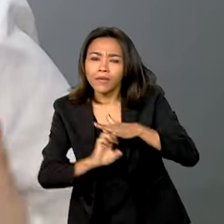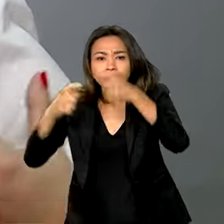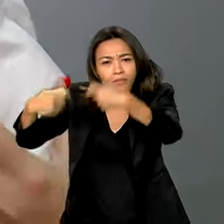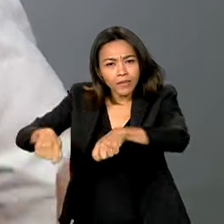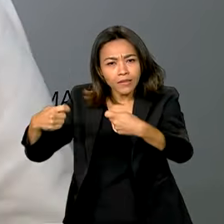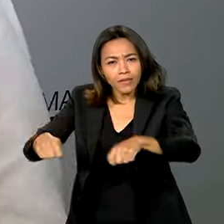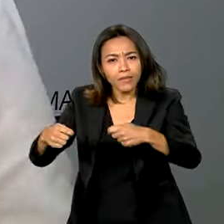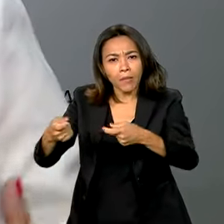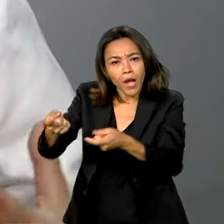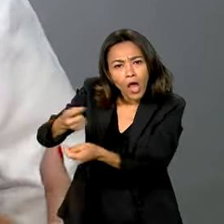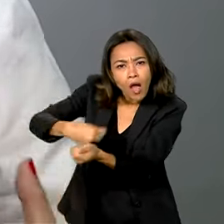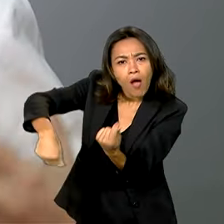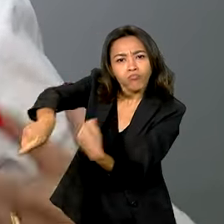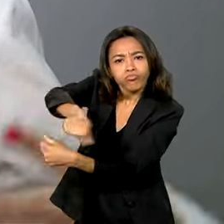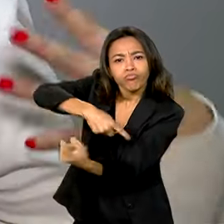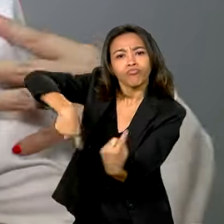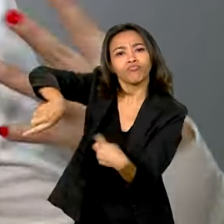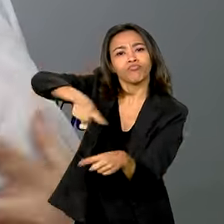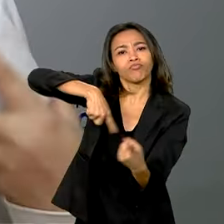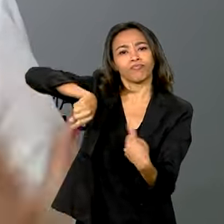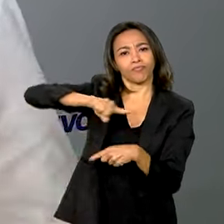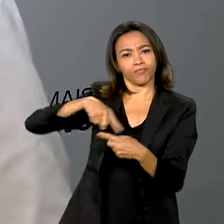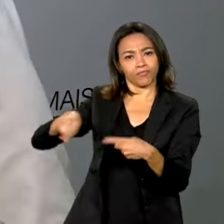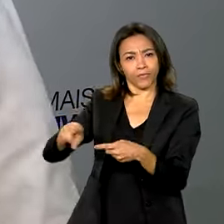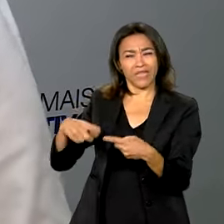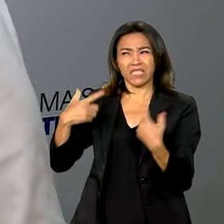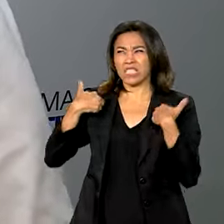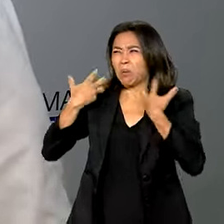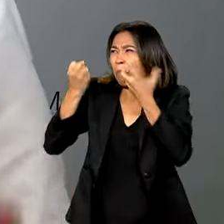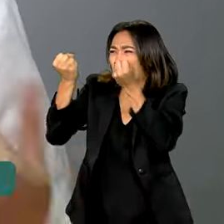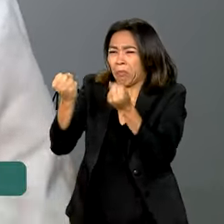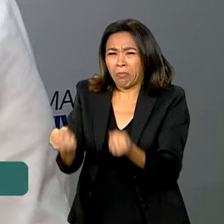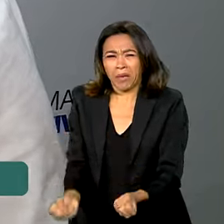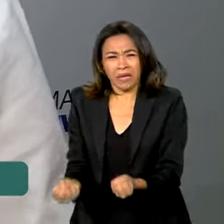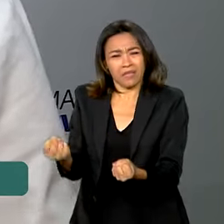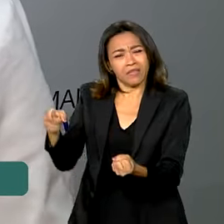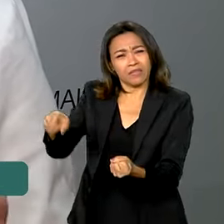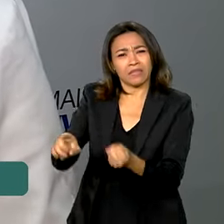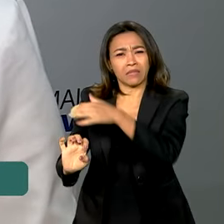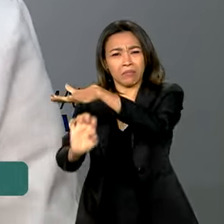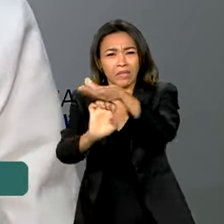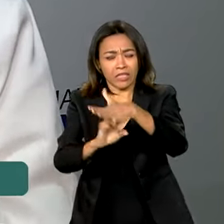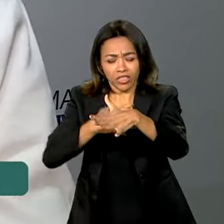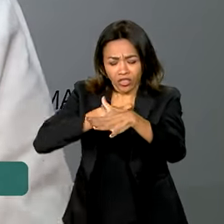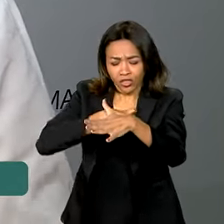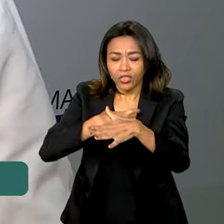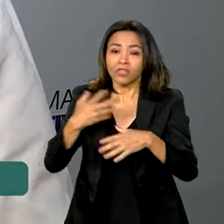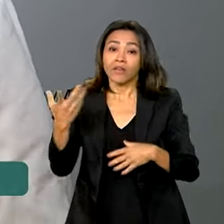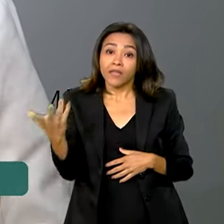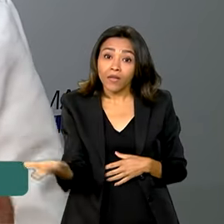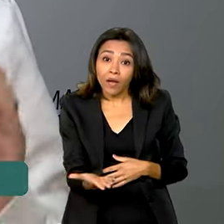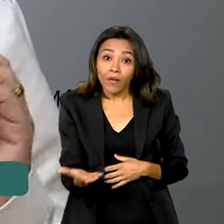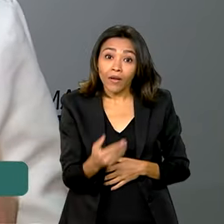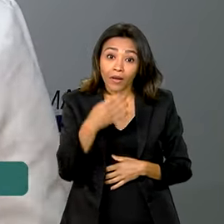poder movimentar e nos tirar um pouco daquele peso nas costas. Então a minha redução foi